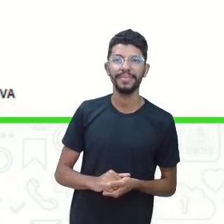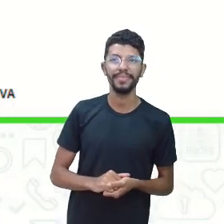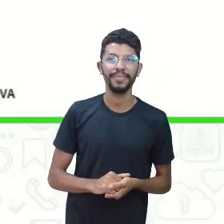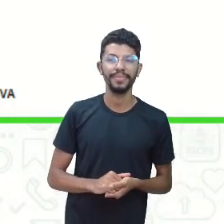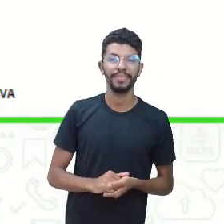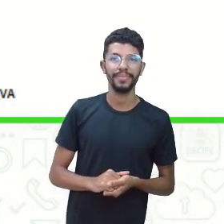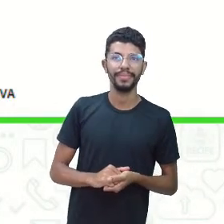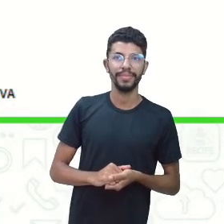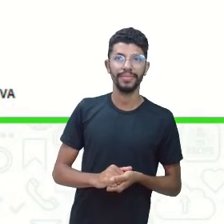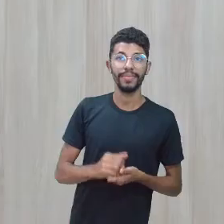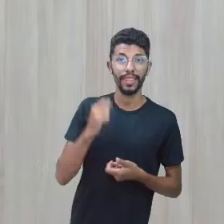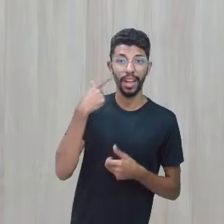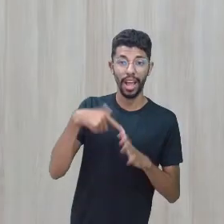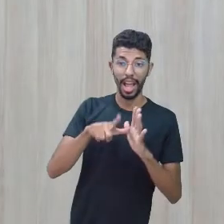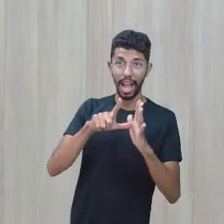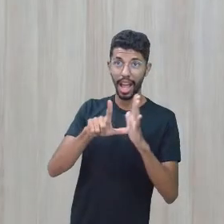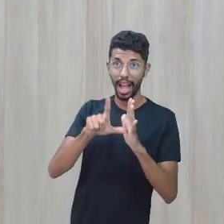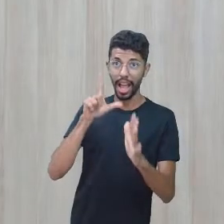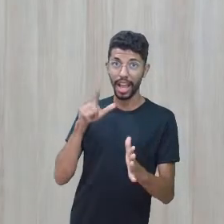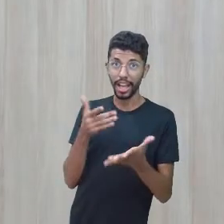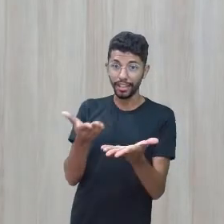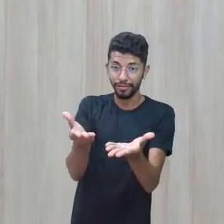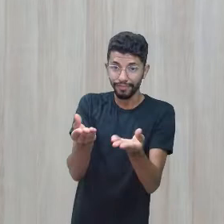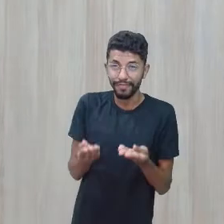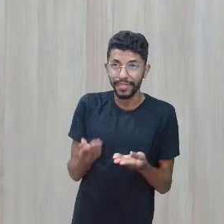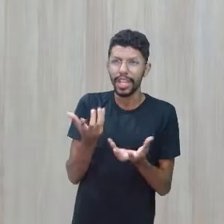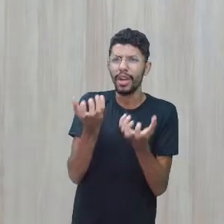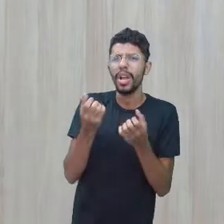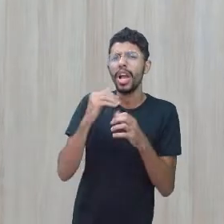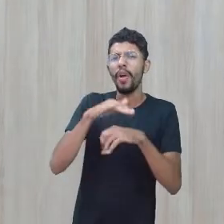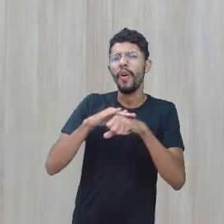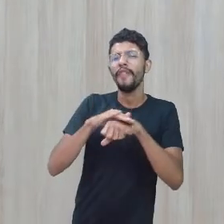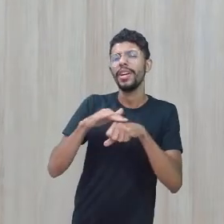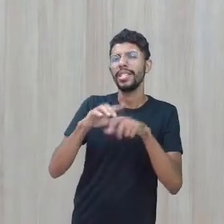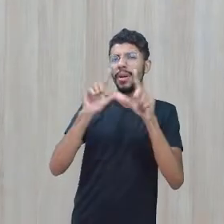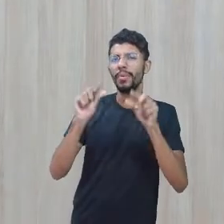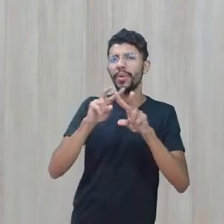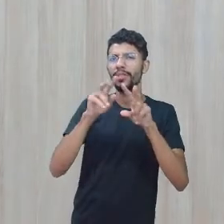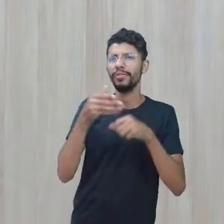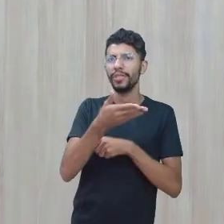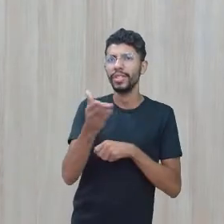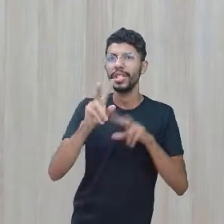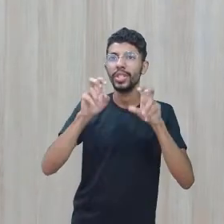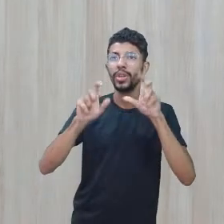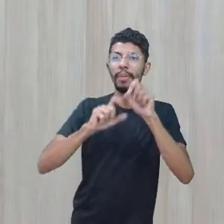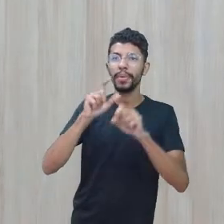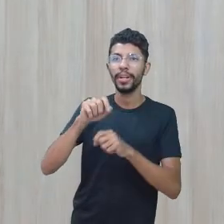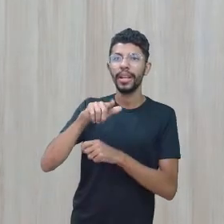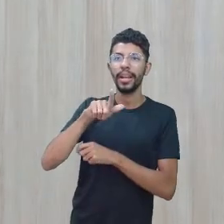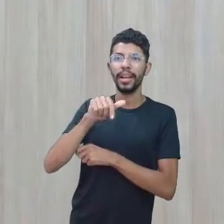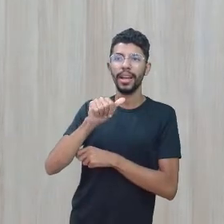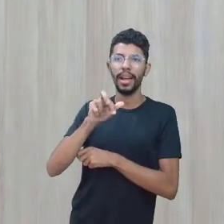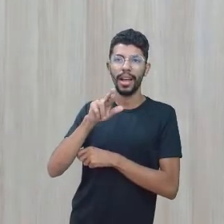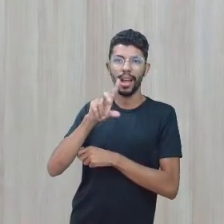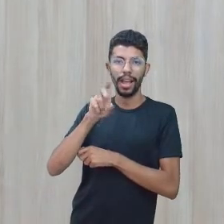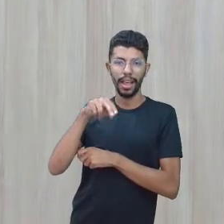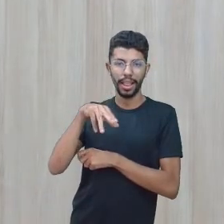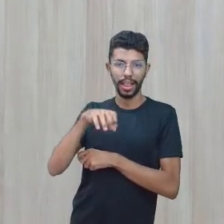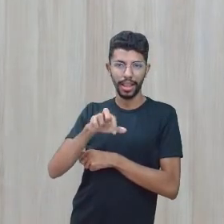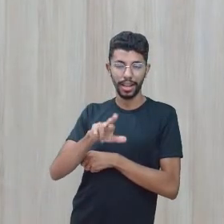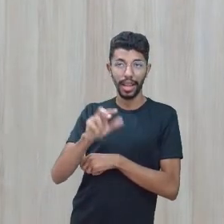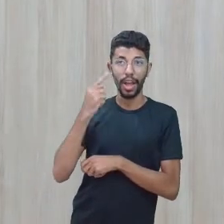Antes da acolhida, eu gostaria de conversar com vocês um pouquinho sobre Gardner. Gardner, ele fala que